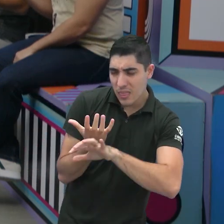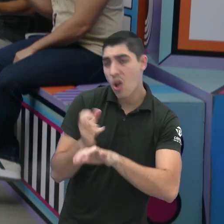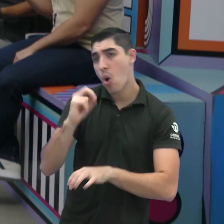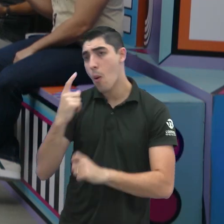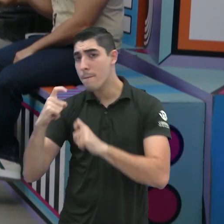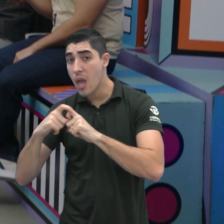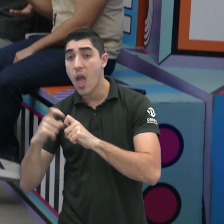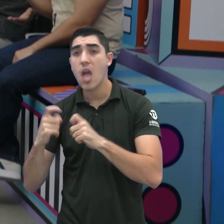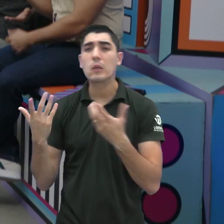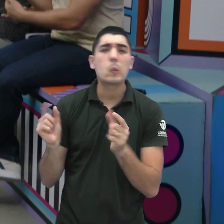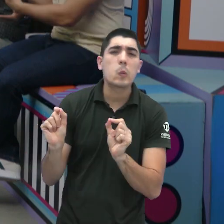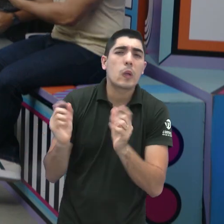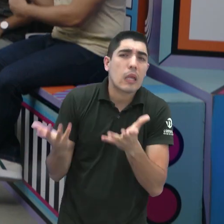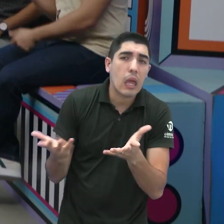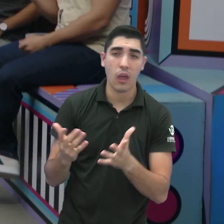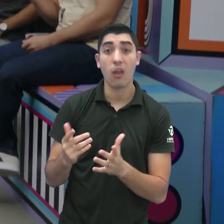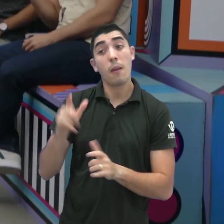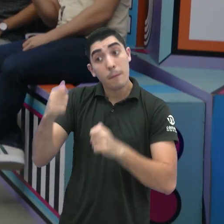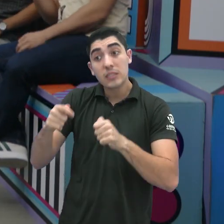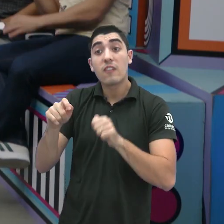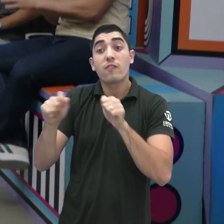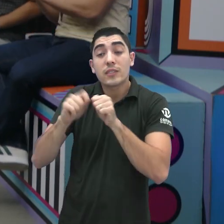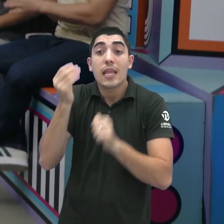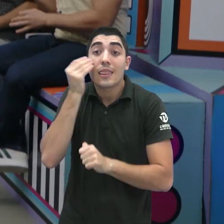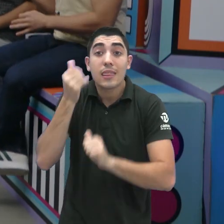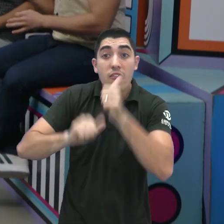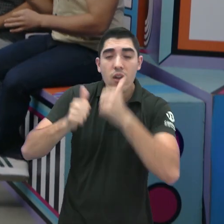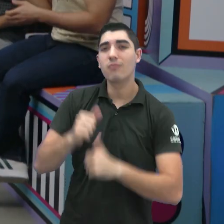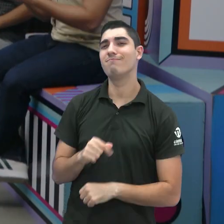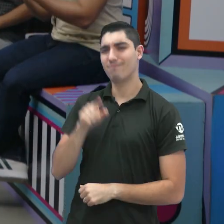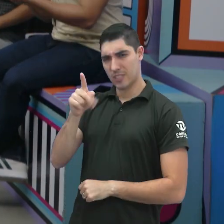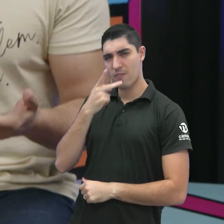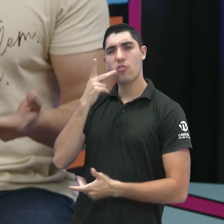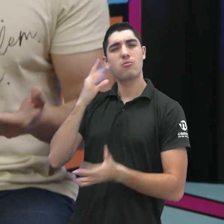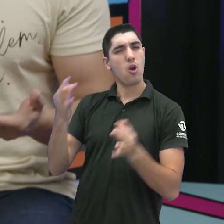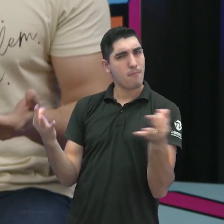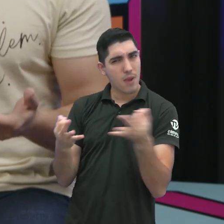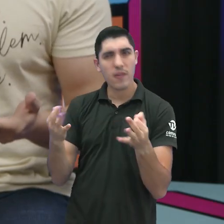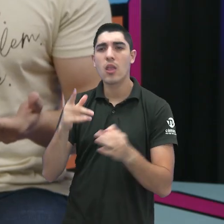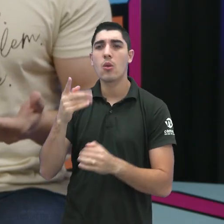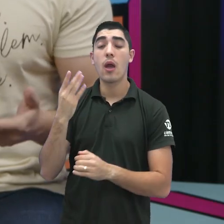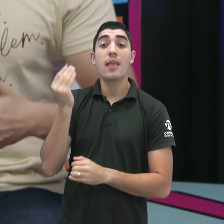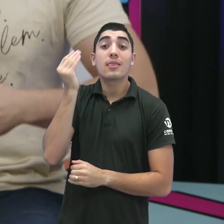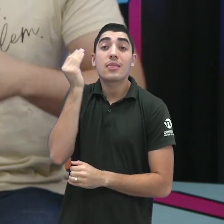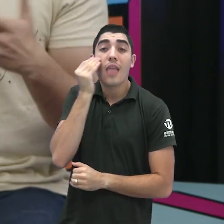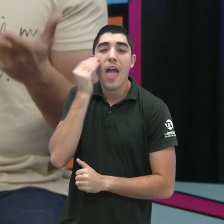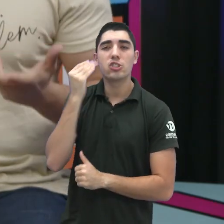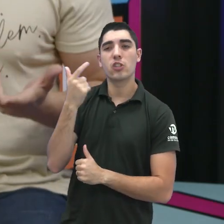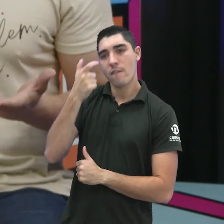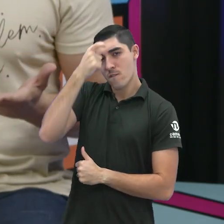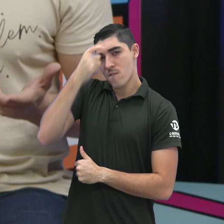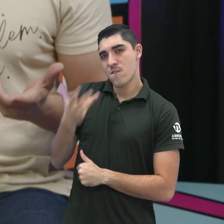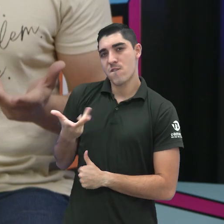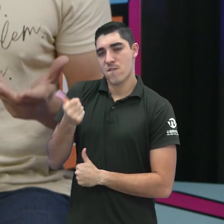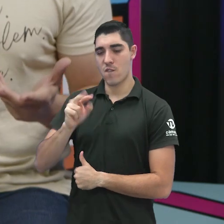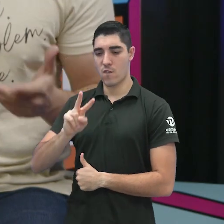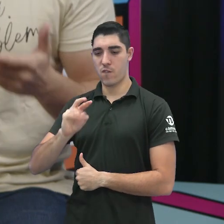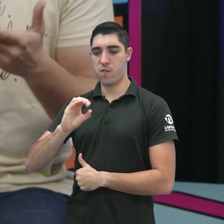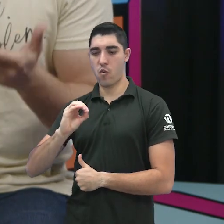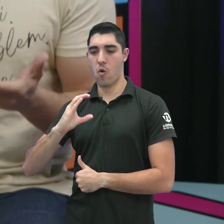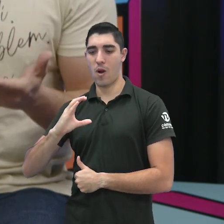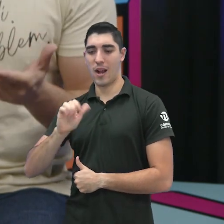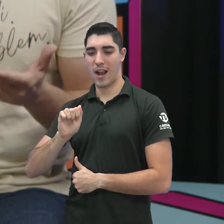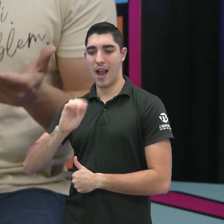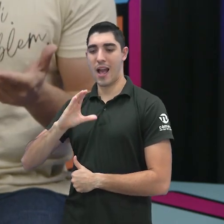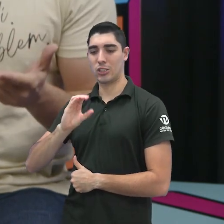fazer os Isso. testes vocacionais. Testes Sim. vocacionais, acho que isso é um ponto interessante, até por causa dessas novidades aí no mercado de trabalho, né? Existem